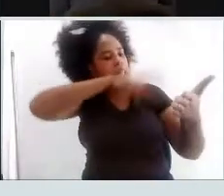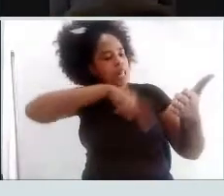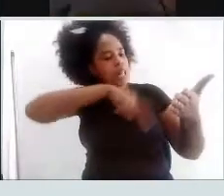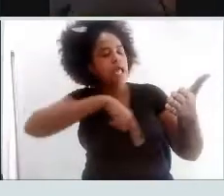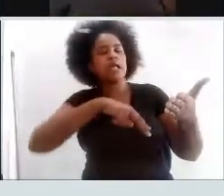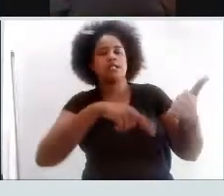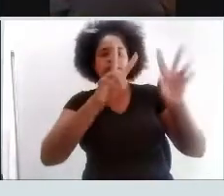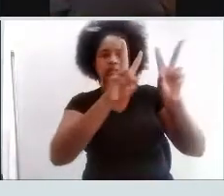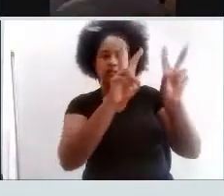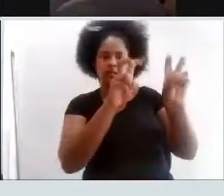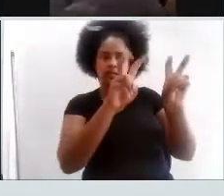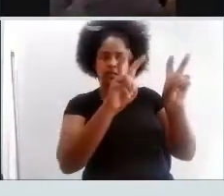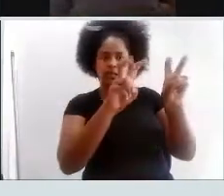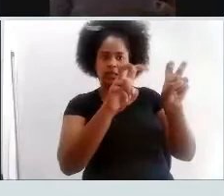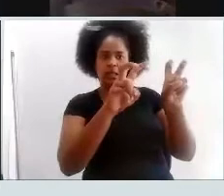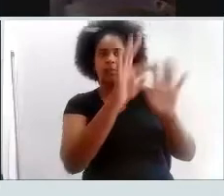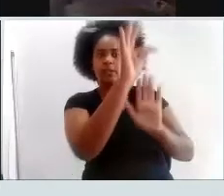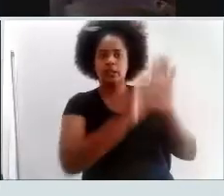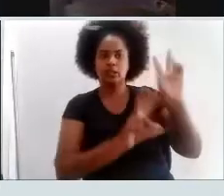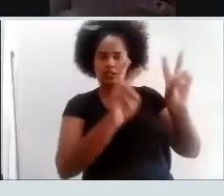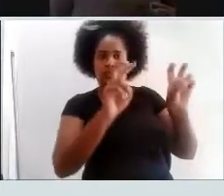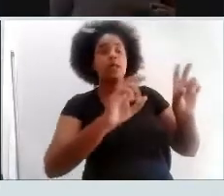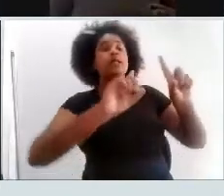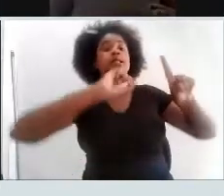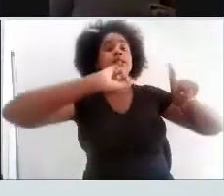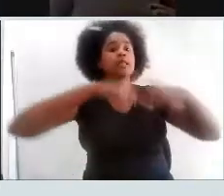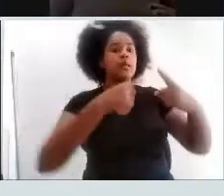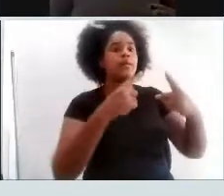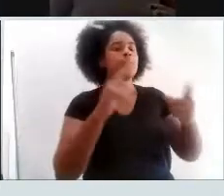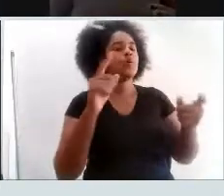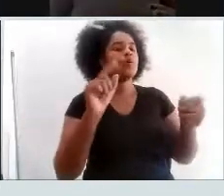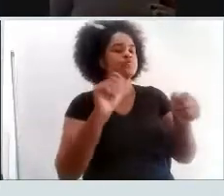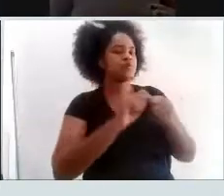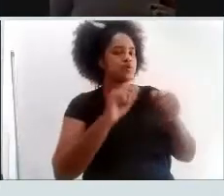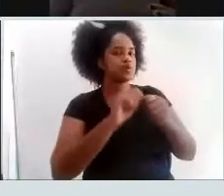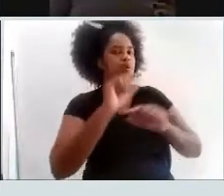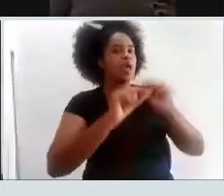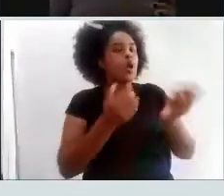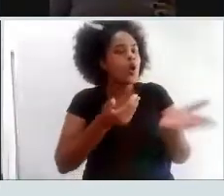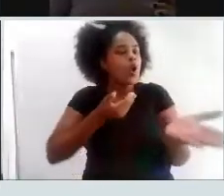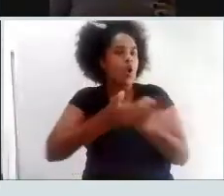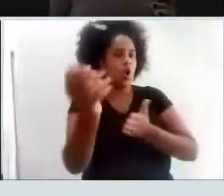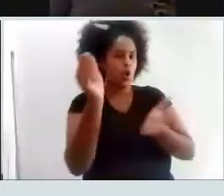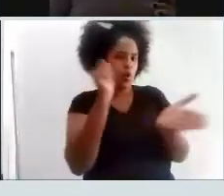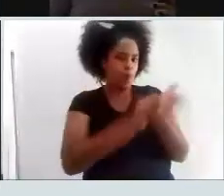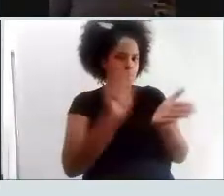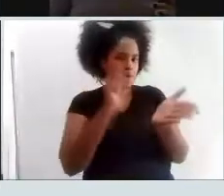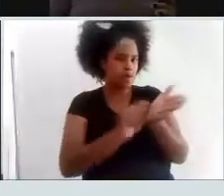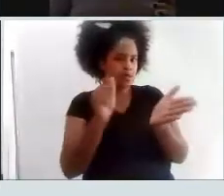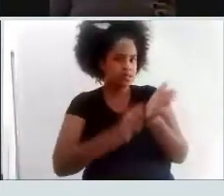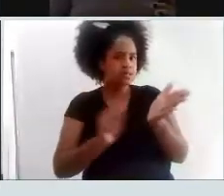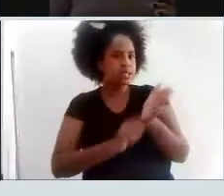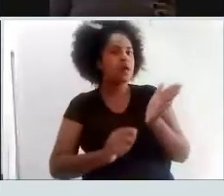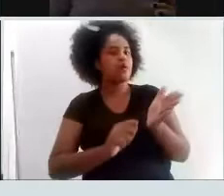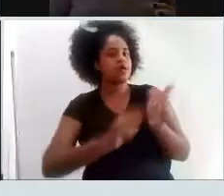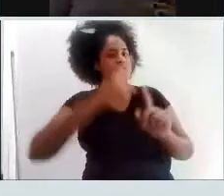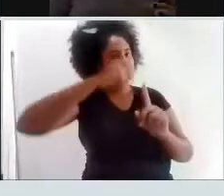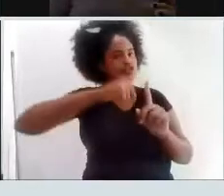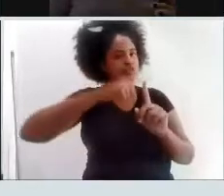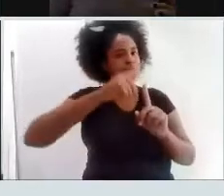tema, aí a gente pega e no finalzinho vai ter lá, produza um texto dissertativo, argumentativo,